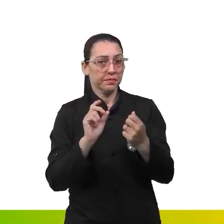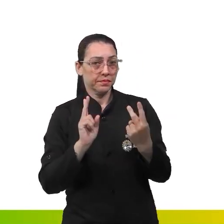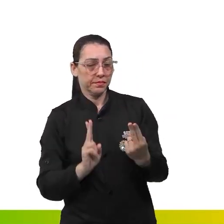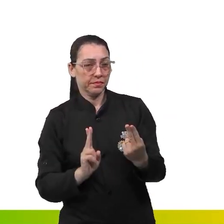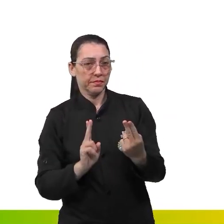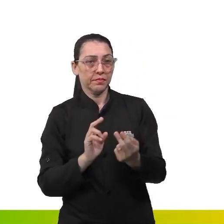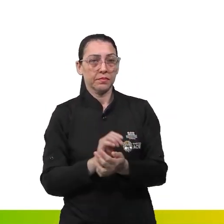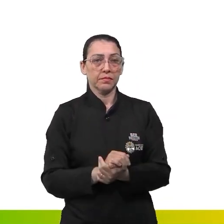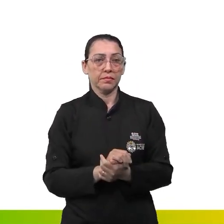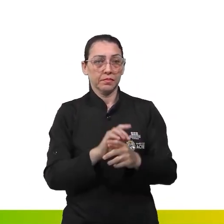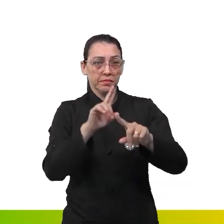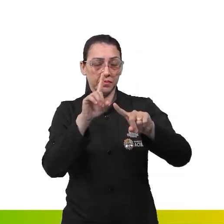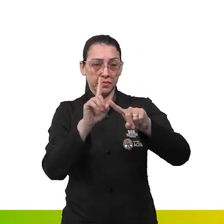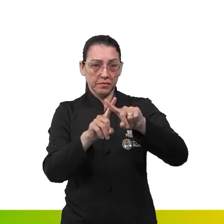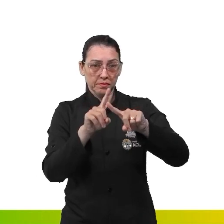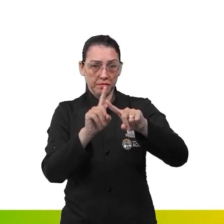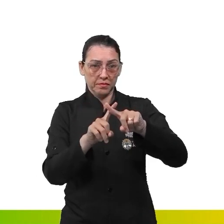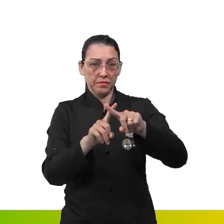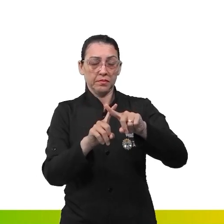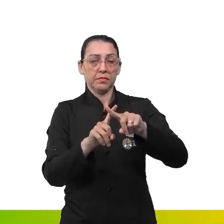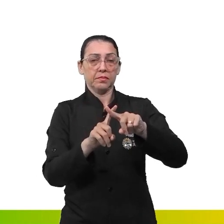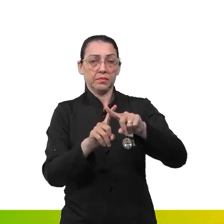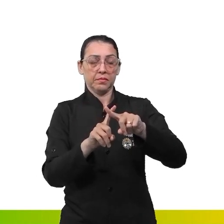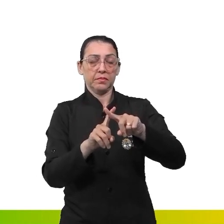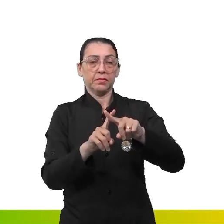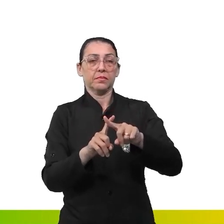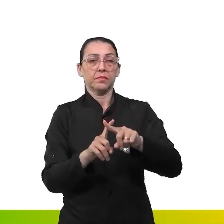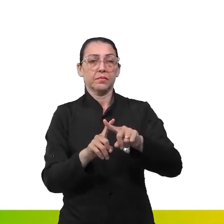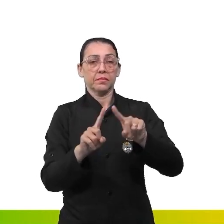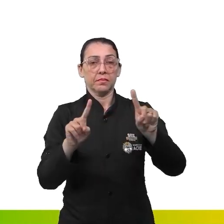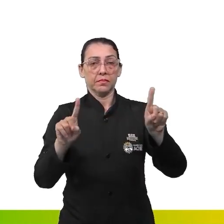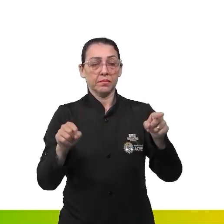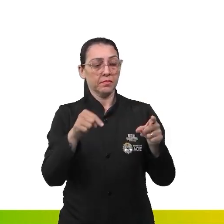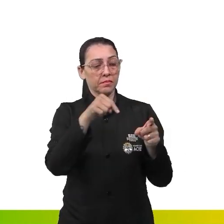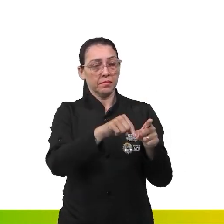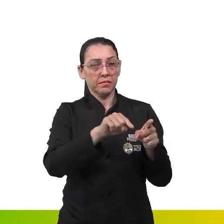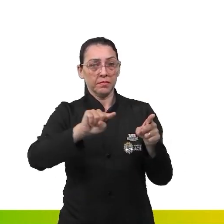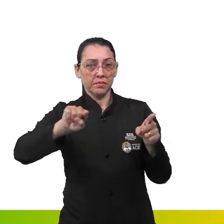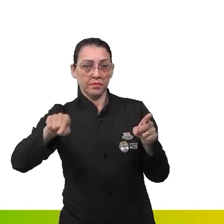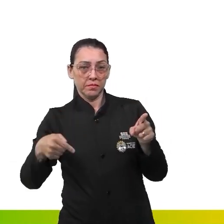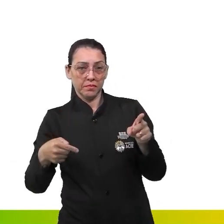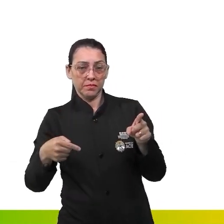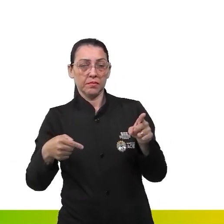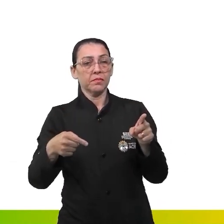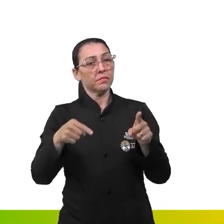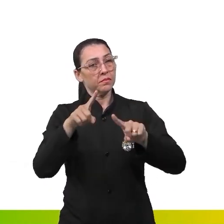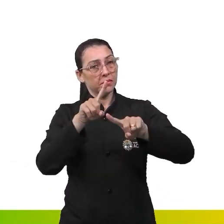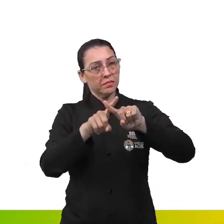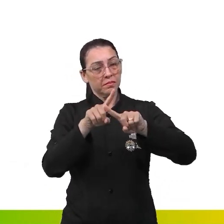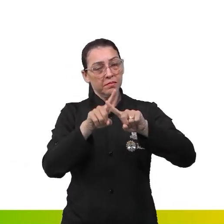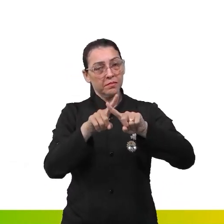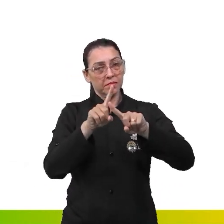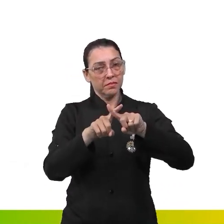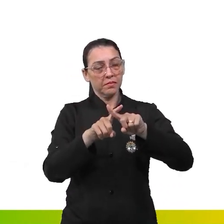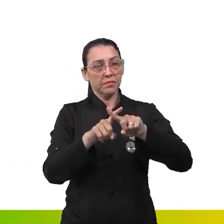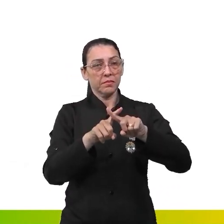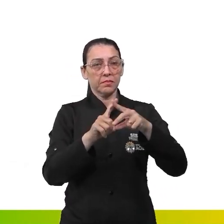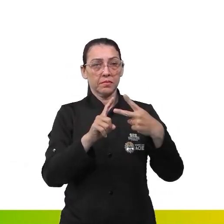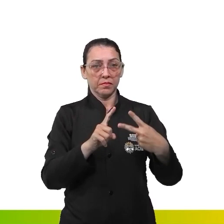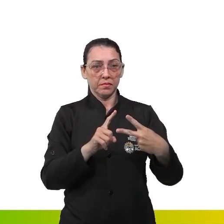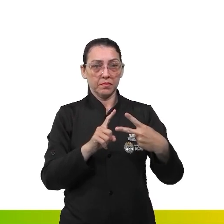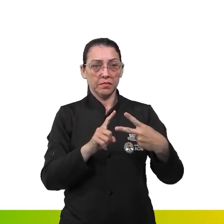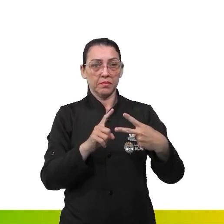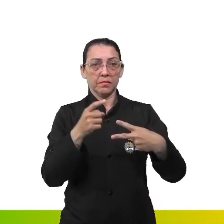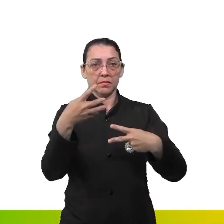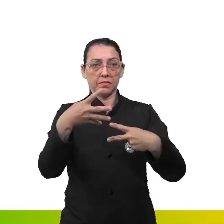Eu vou pegar e multiplicar os meios pelos extremos. Eu vou multiplicar esse 2 elevado